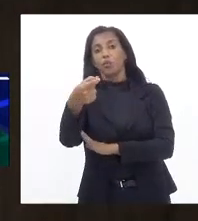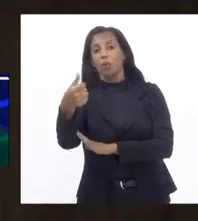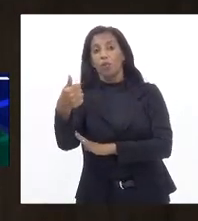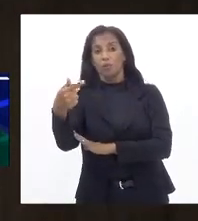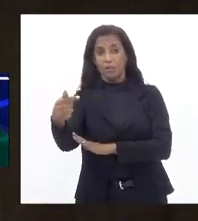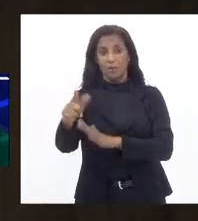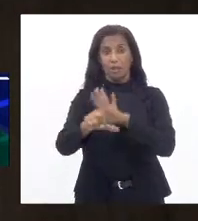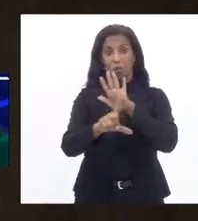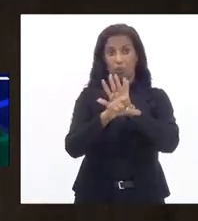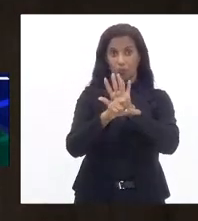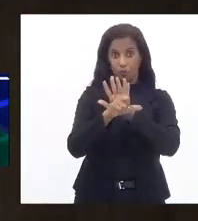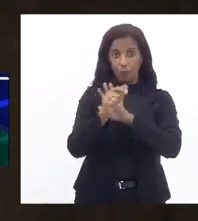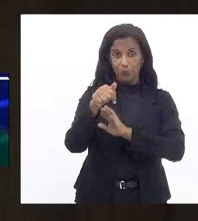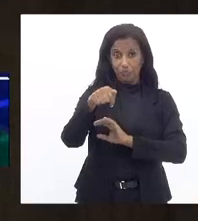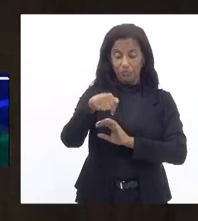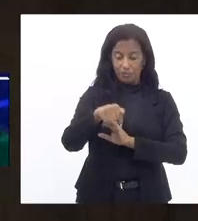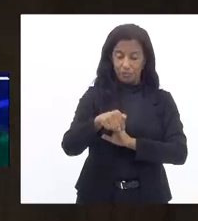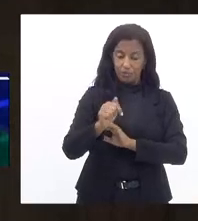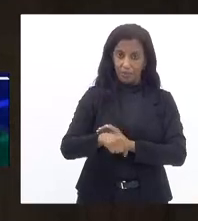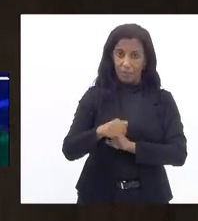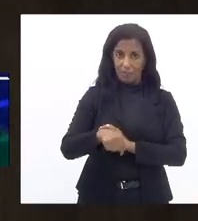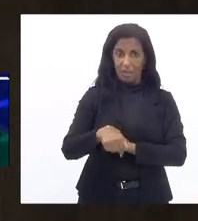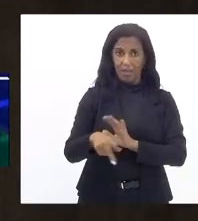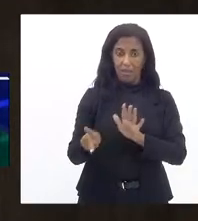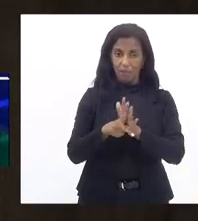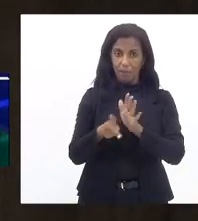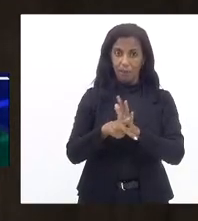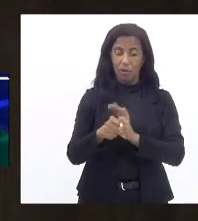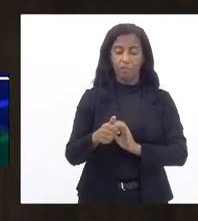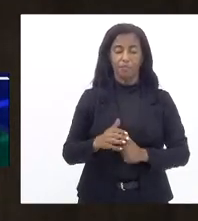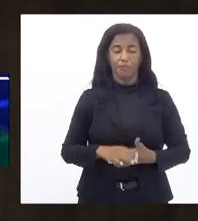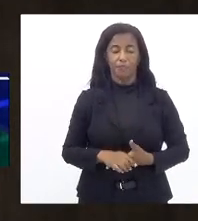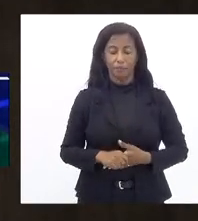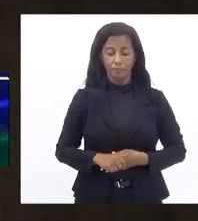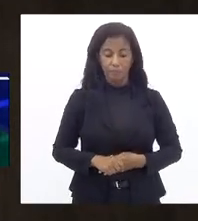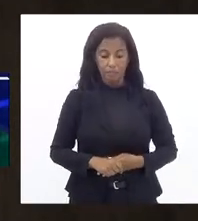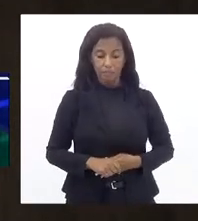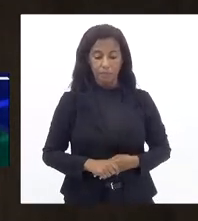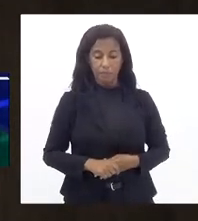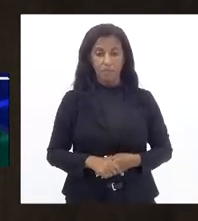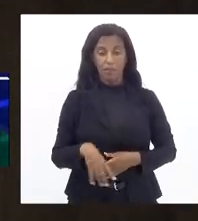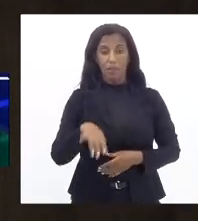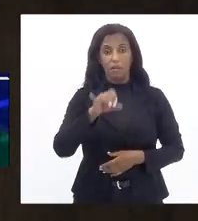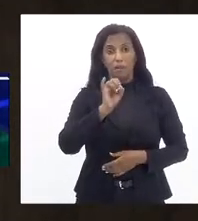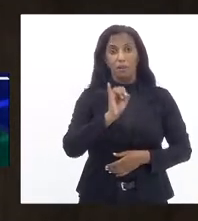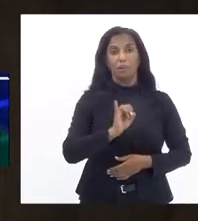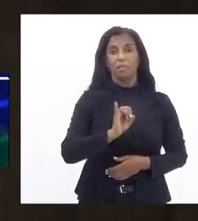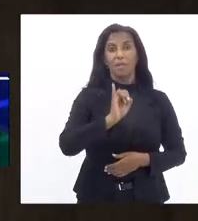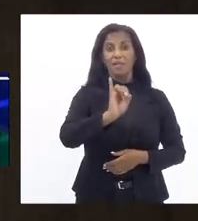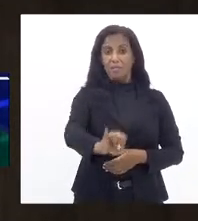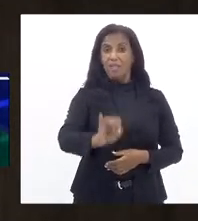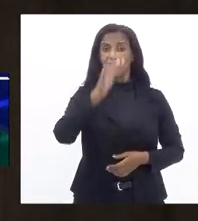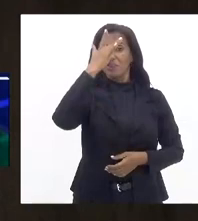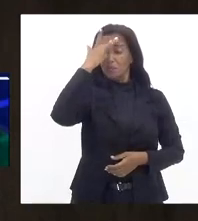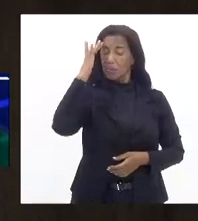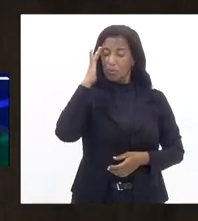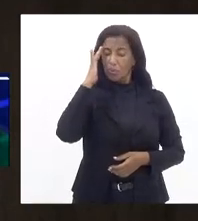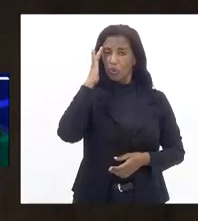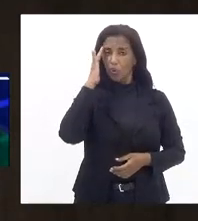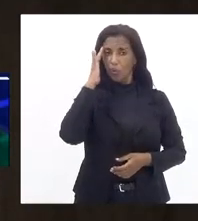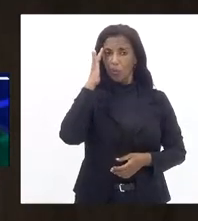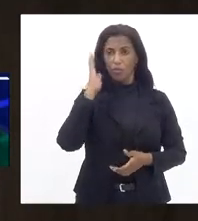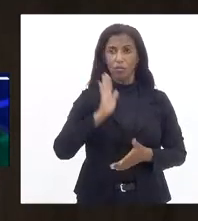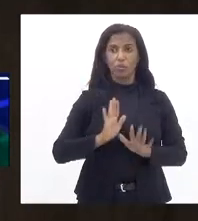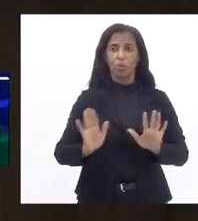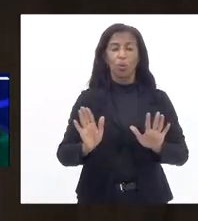uma lei que está, inclusive, em vigor. Mas devo dizer que se as pessoas não tiverem, senhor